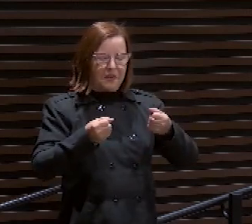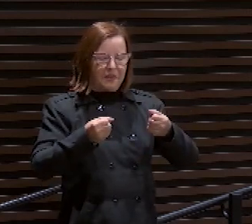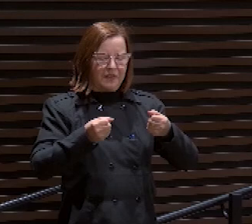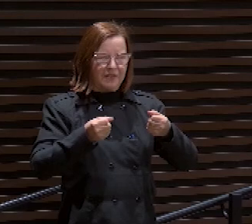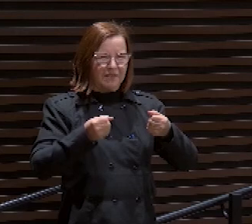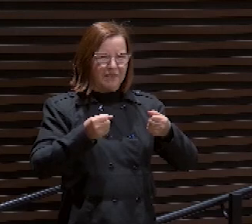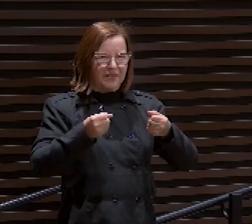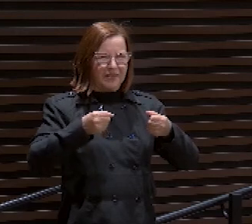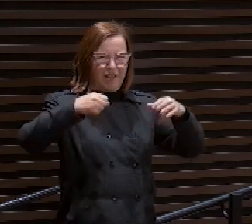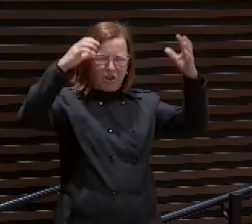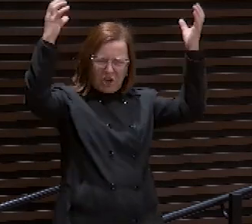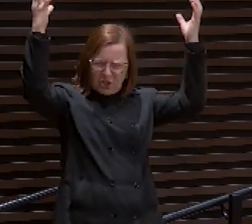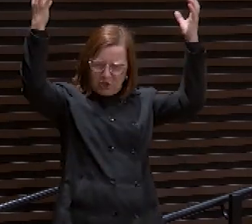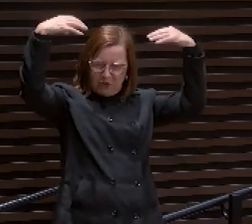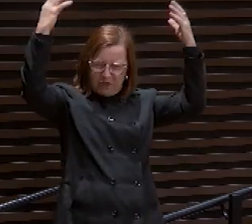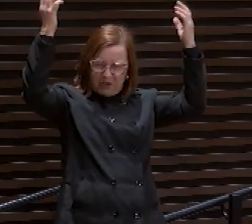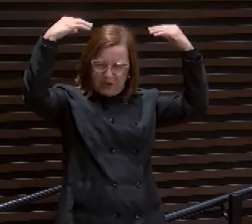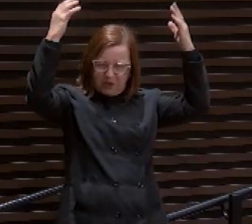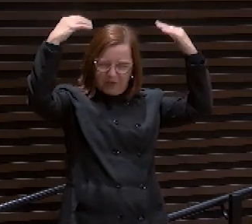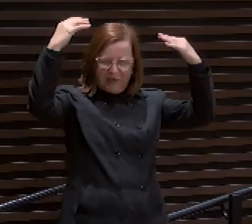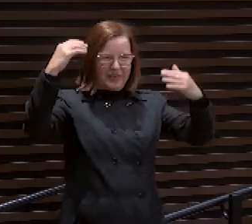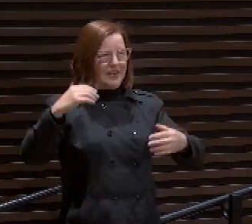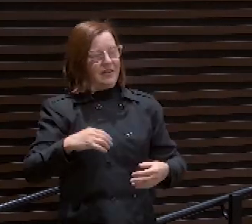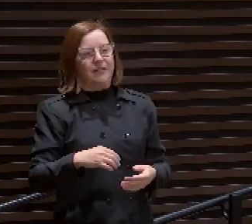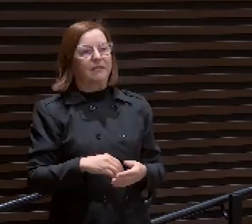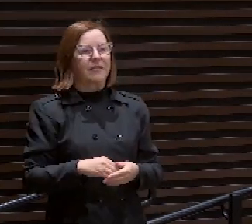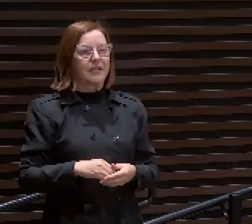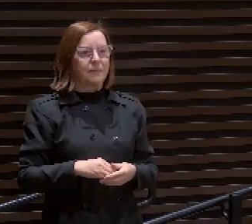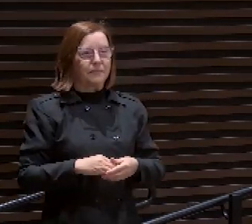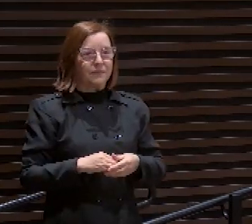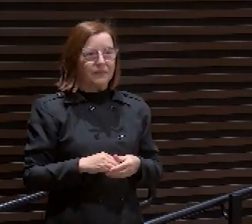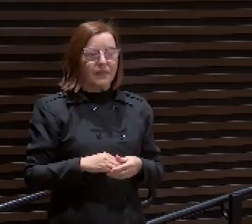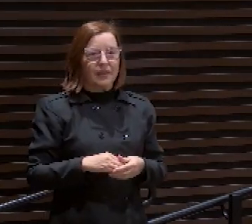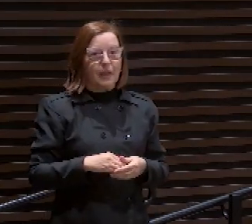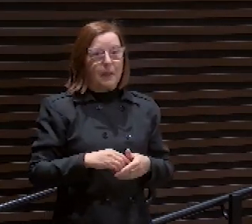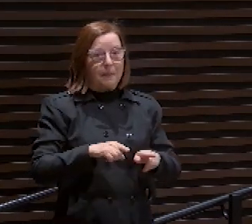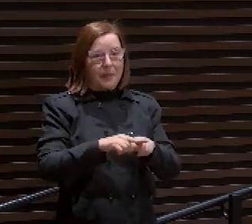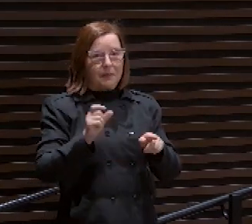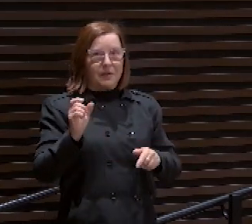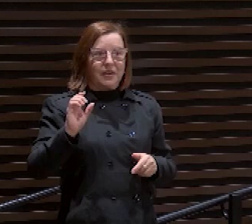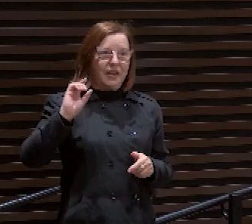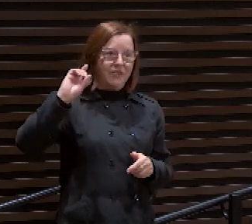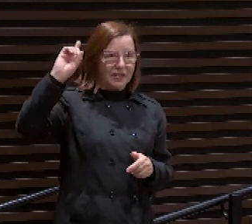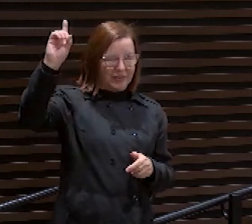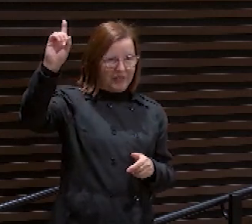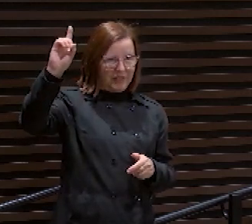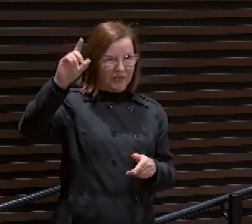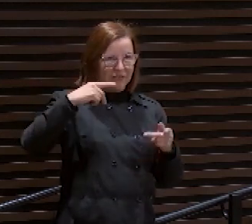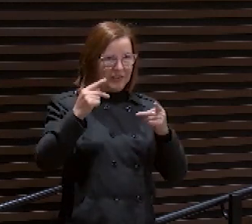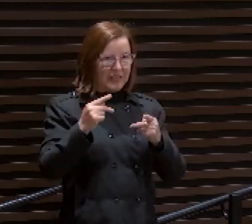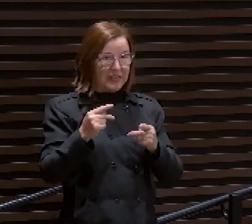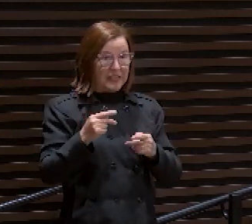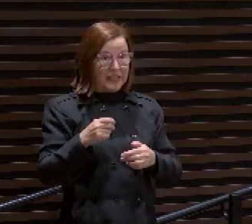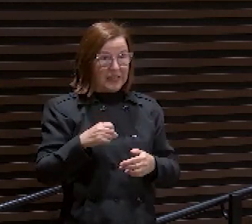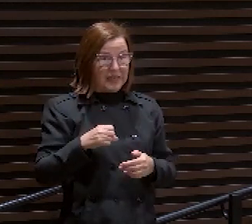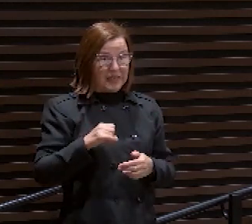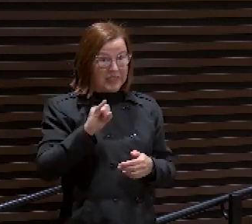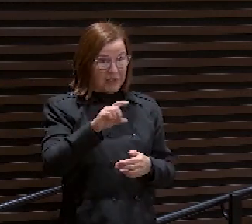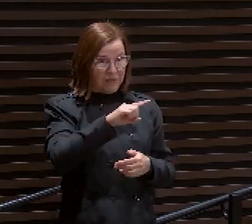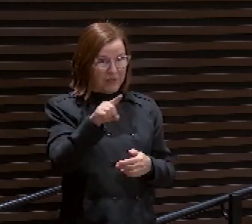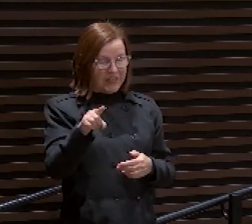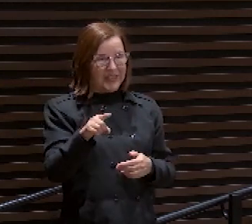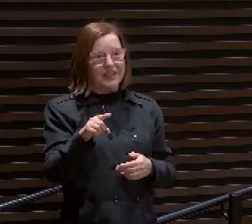achar legal, eu acho é pouco, e vazar. Só que a palavra de Deus nos chama, se você vir desgarrado lá o seu inimigo, vai lá e